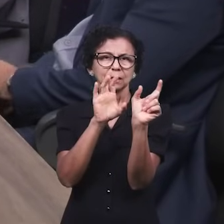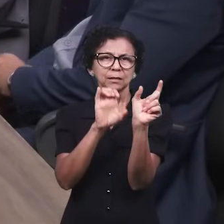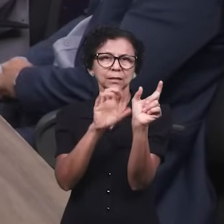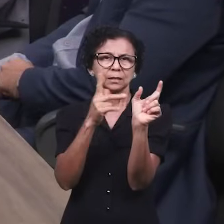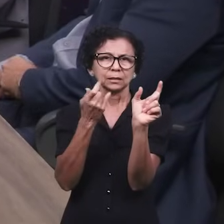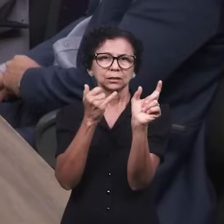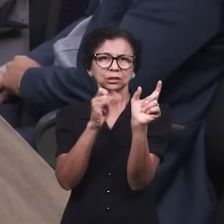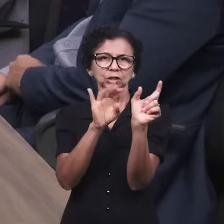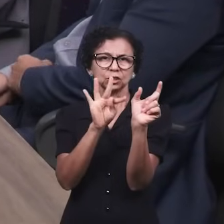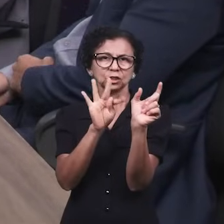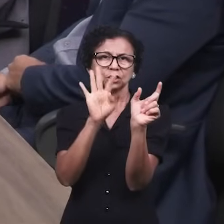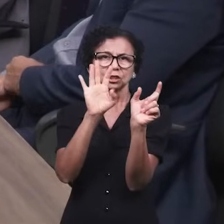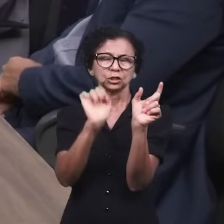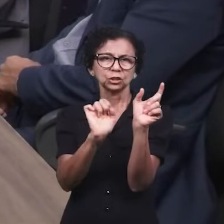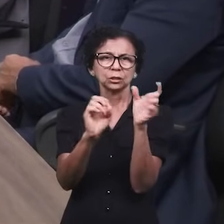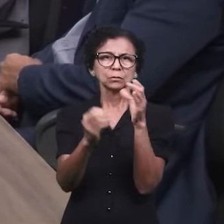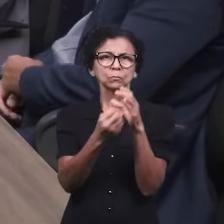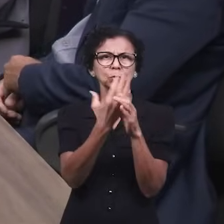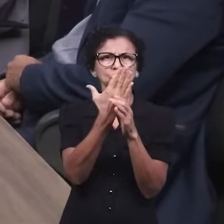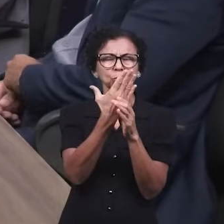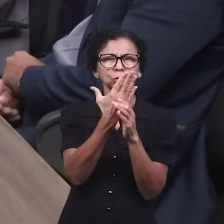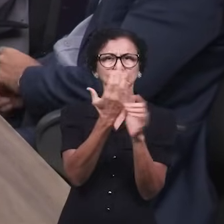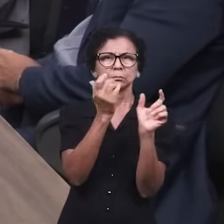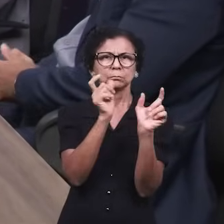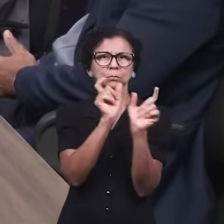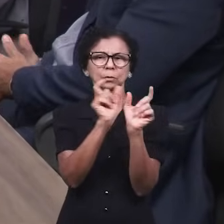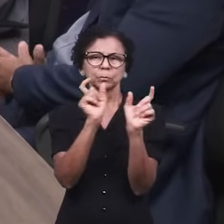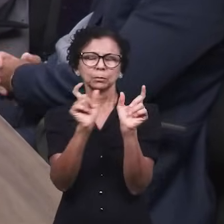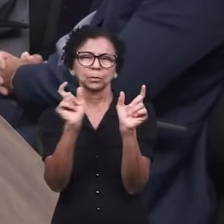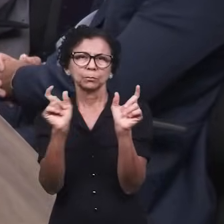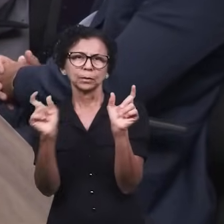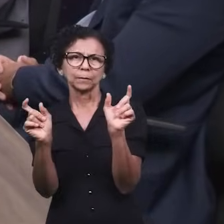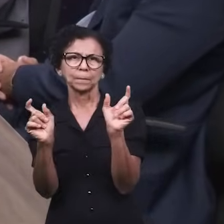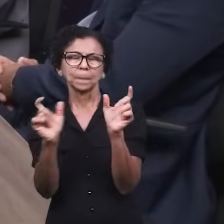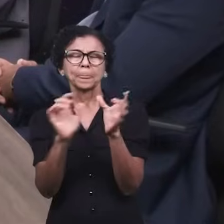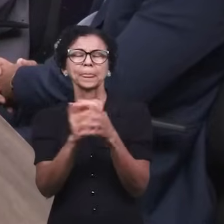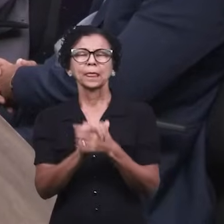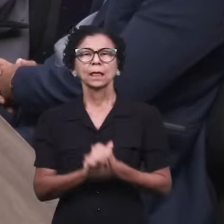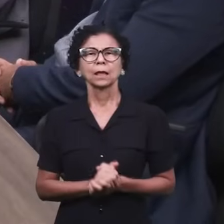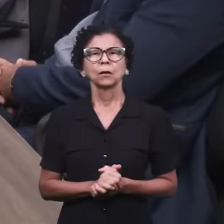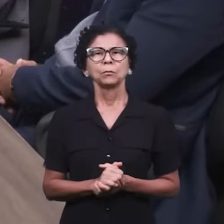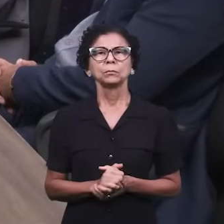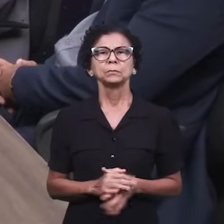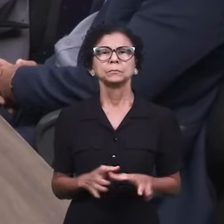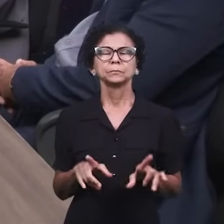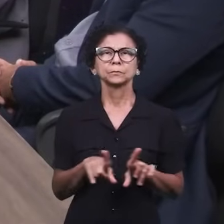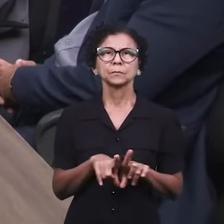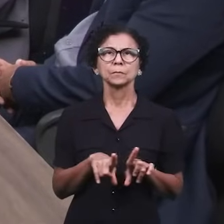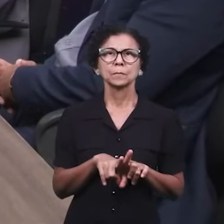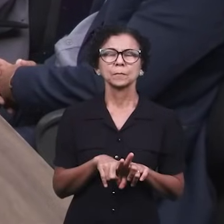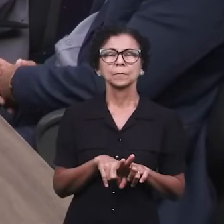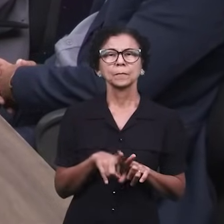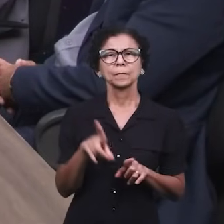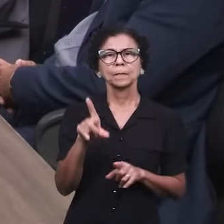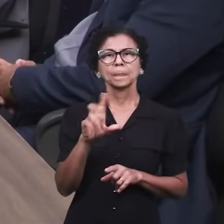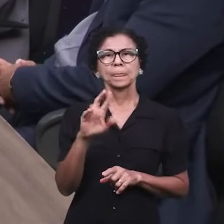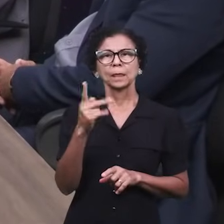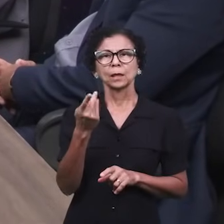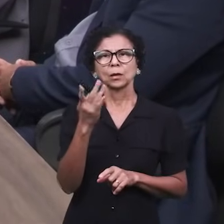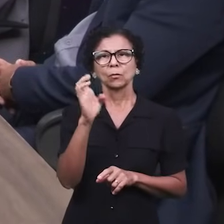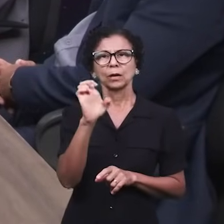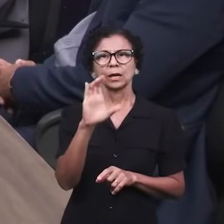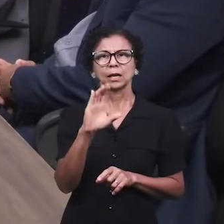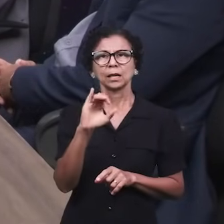que são retiradas e que têm significados notáveis. Como, por exemplo, ali no hebraico, o reshit está relacionado a